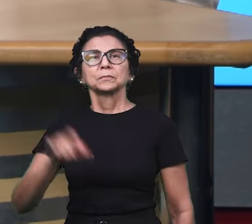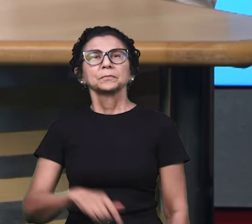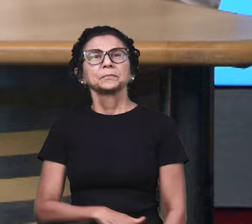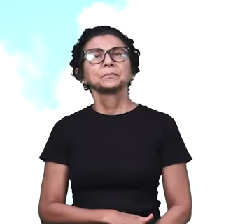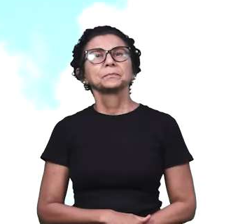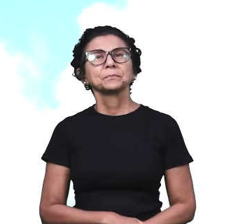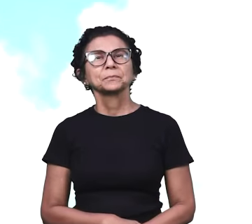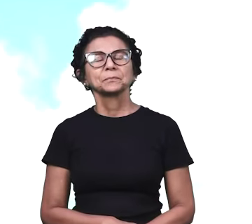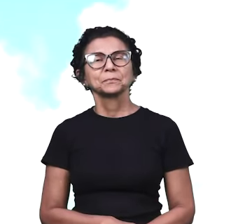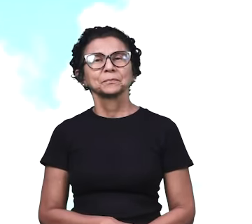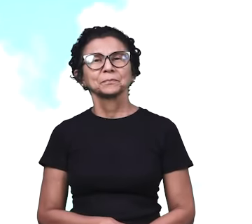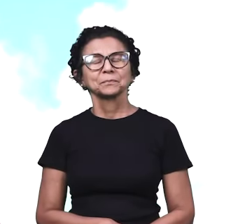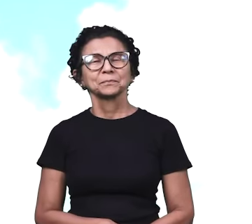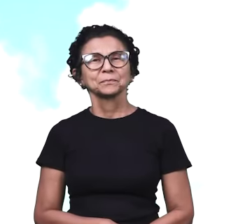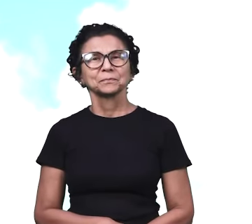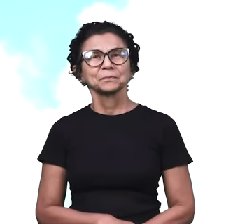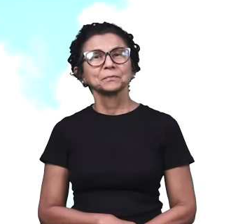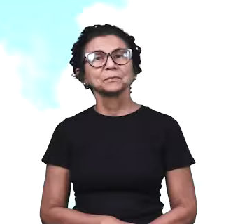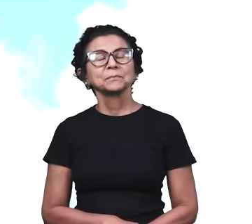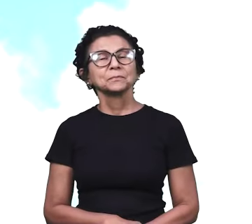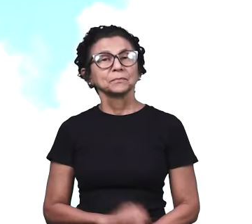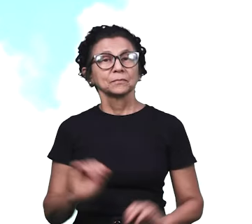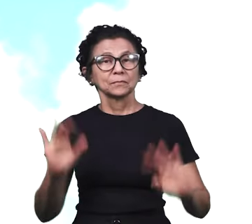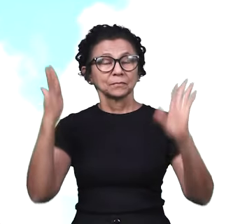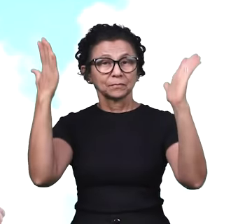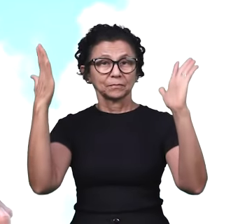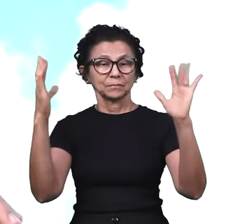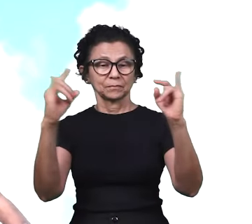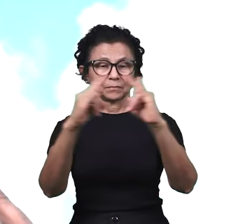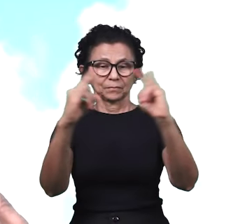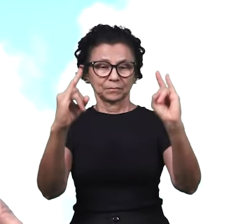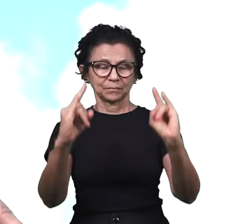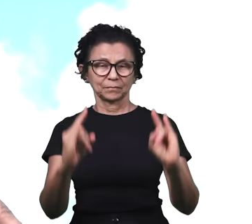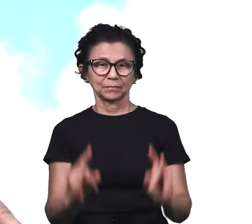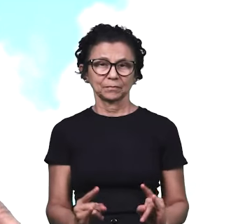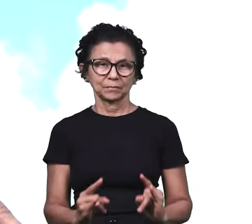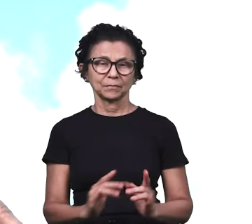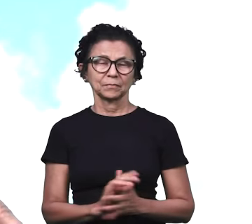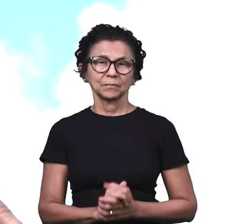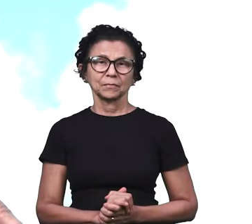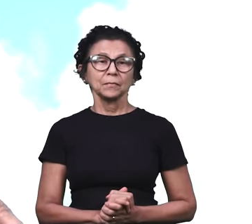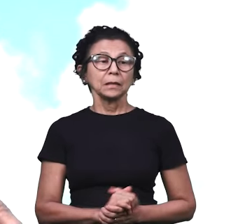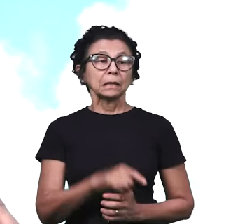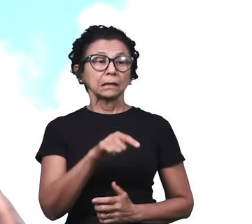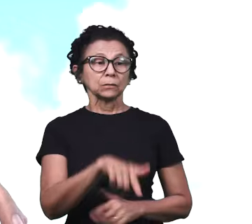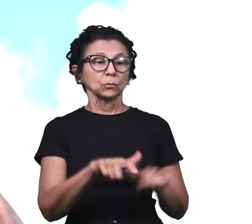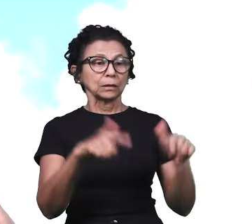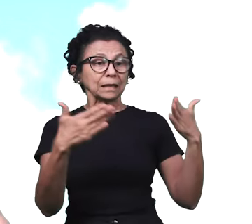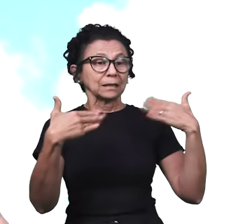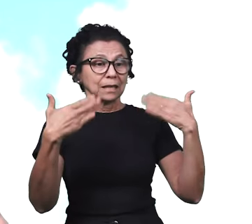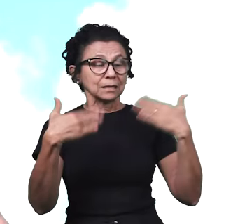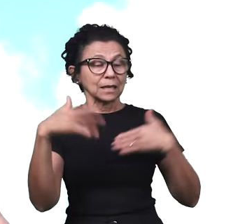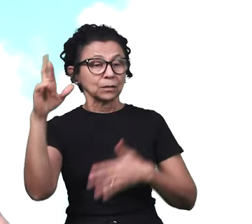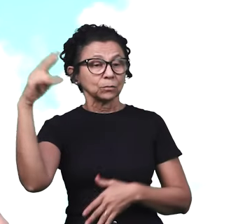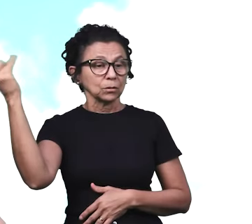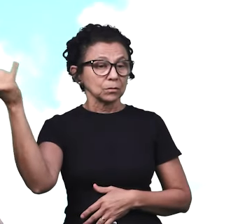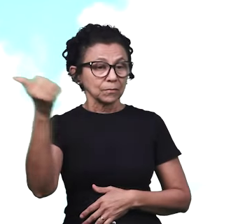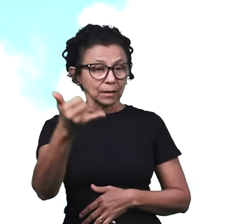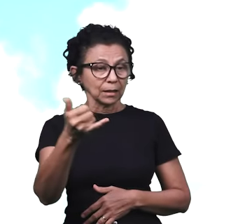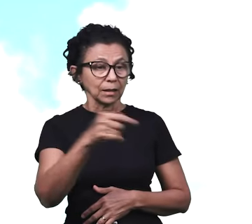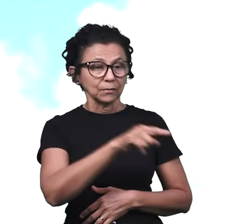fala exatamente deles estarem no deserto, Deus revelar para eles o mistério, eles